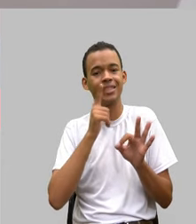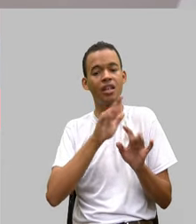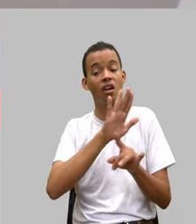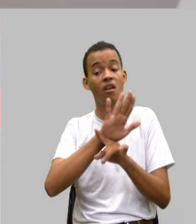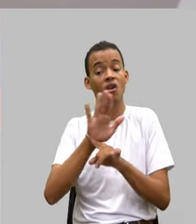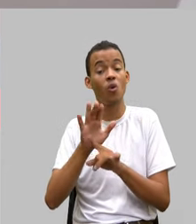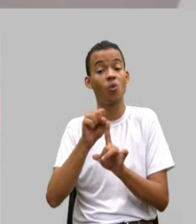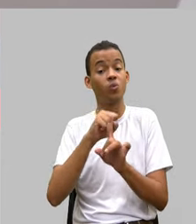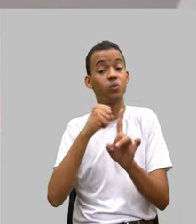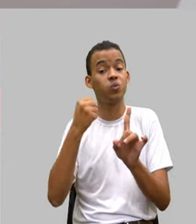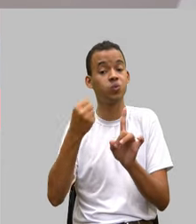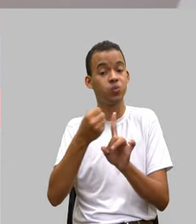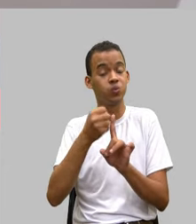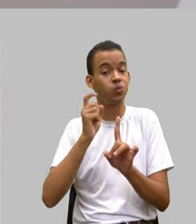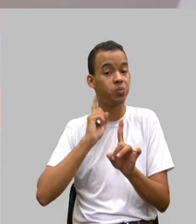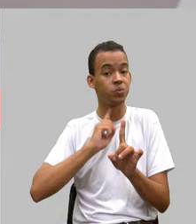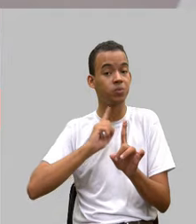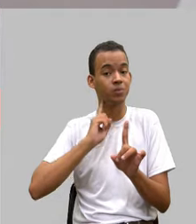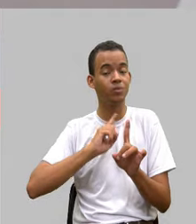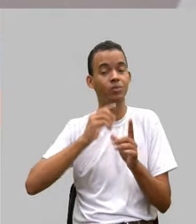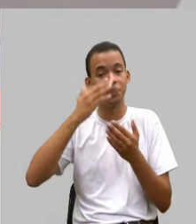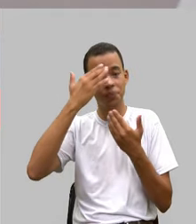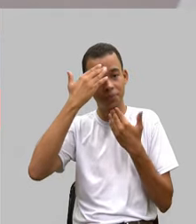mineira Muito obrigado